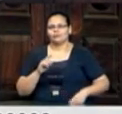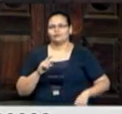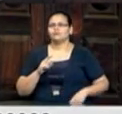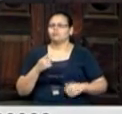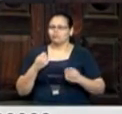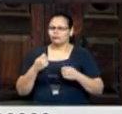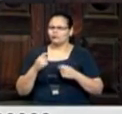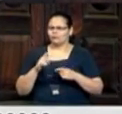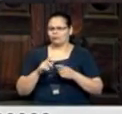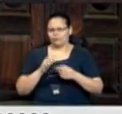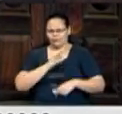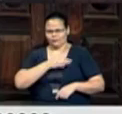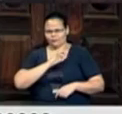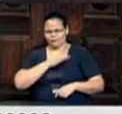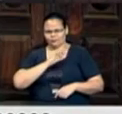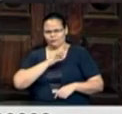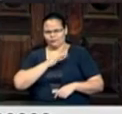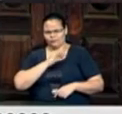Ajuste fiscal